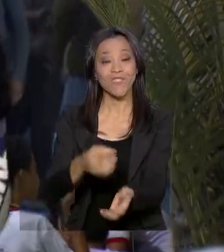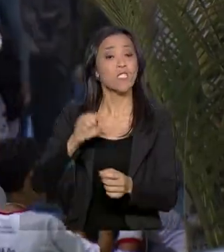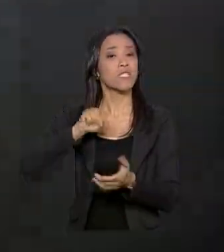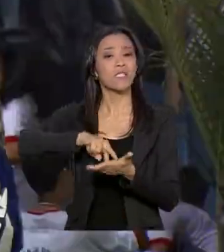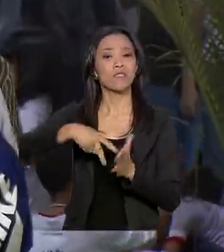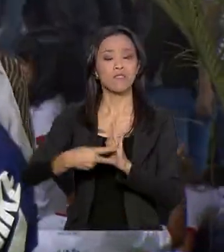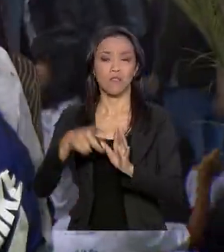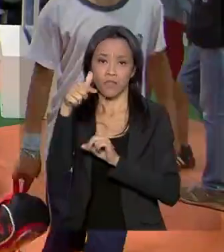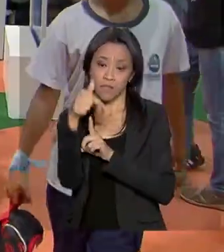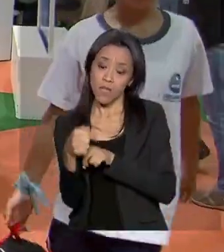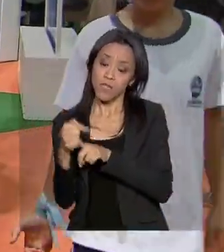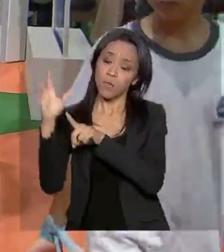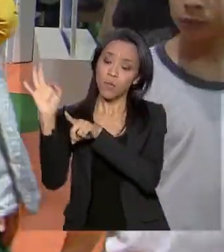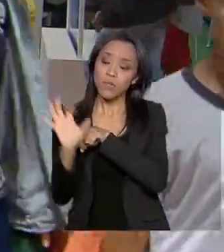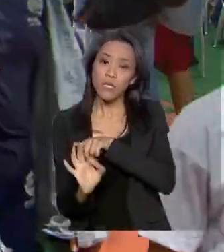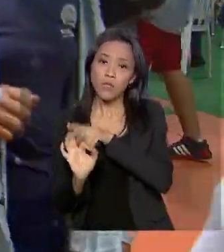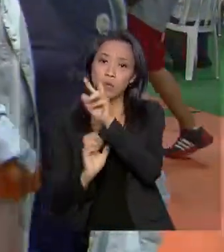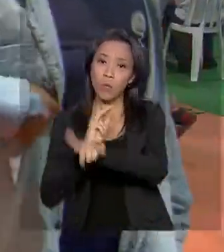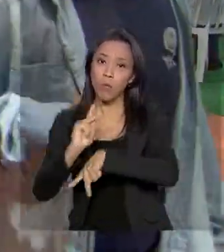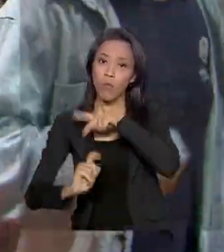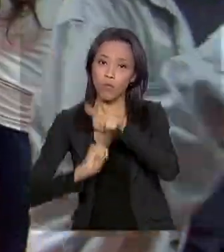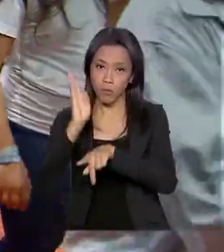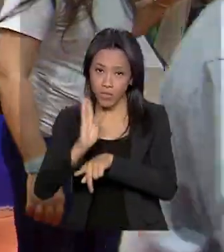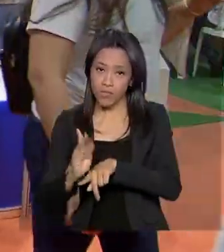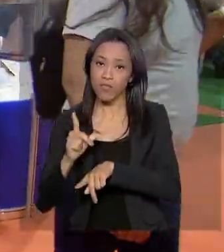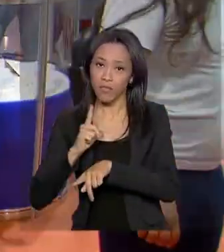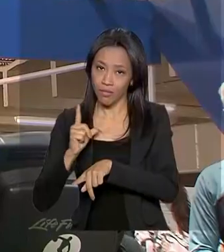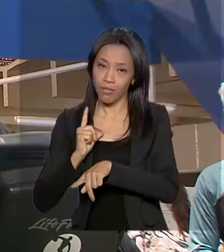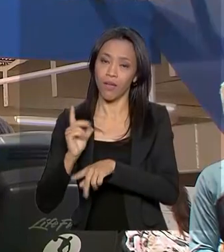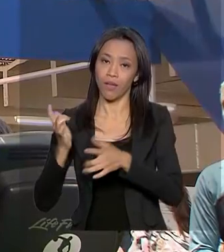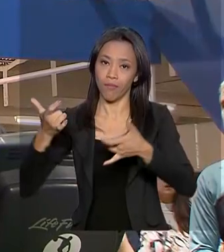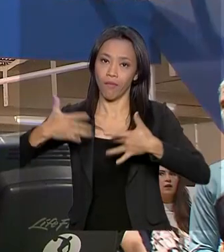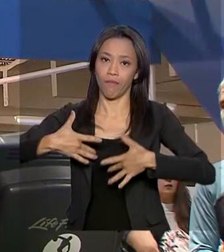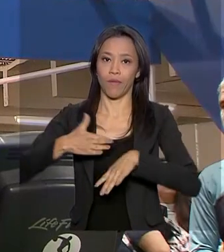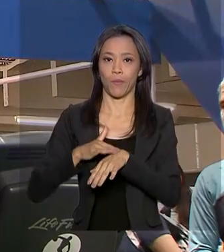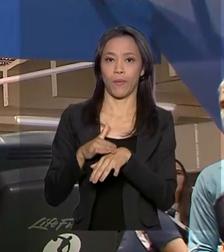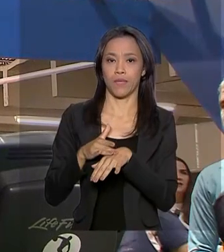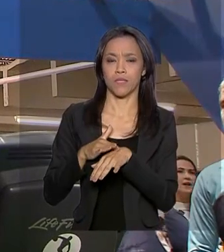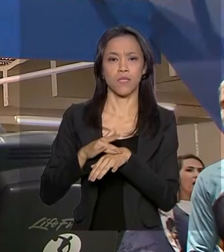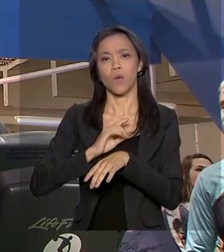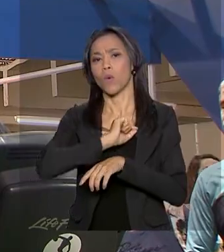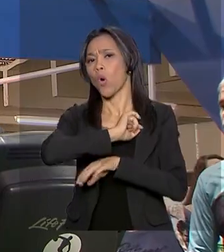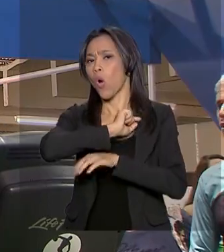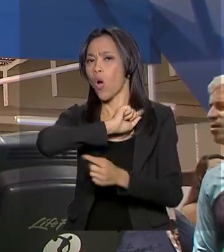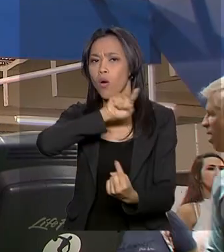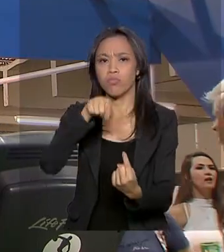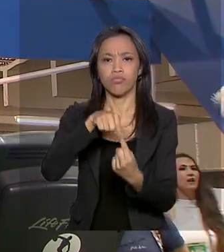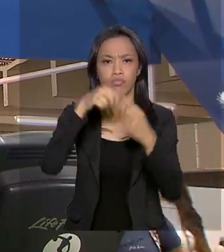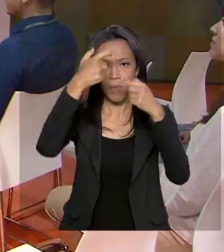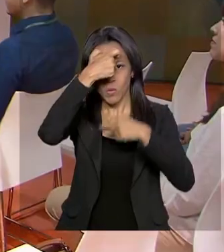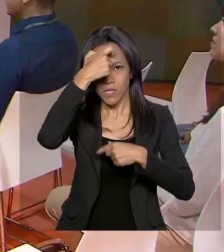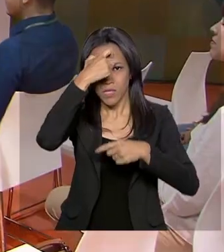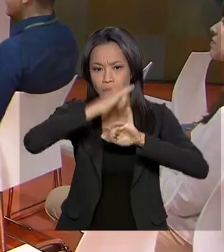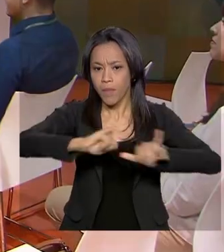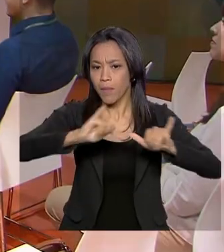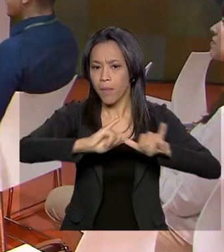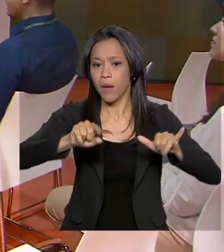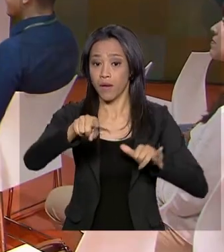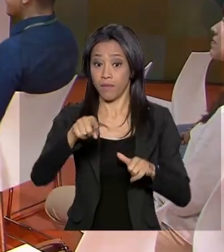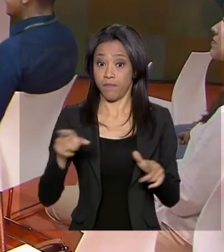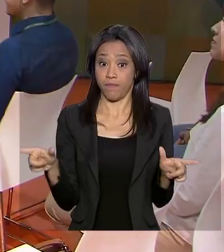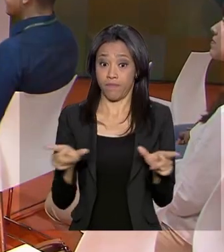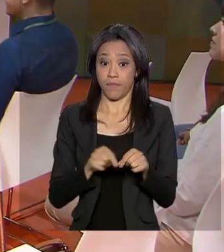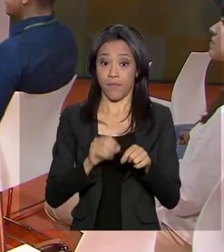% da população brasileira é afetada pela doença. Para conscientizar a população sobre o assunto, a Anvisa